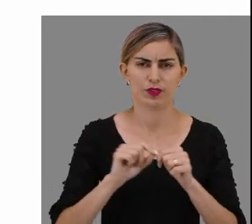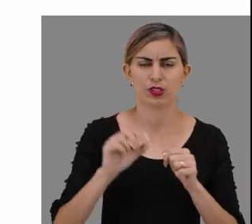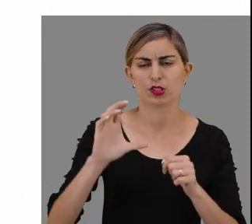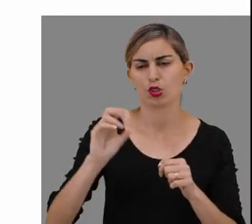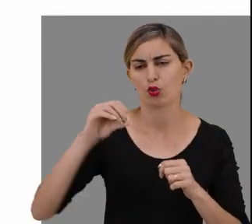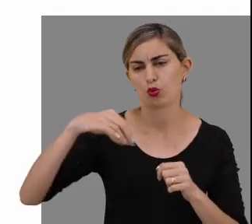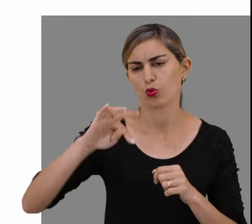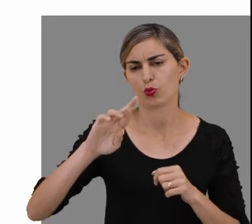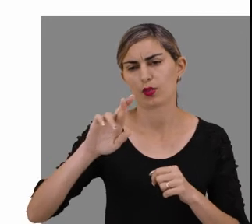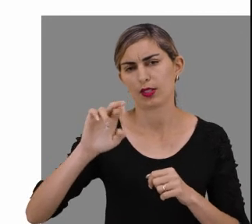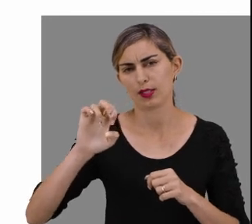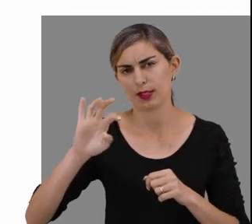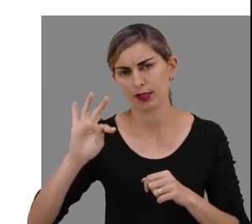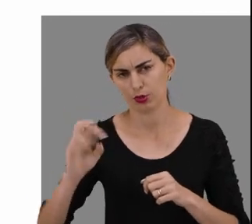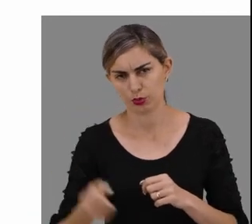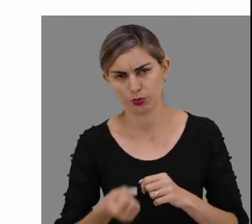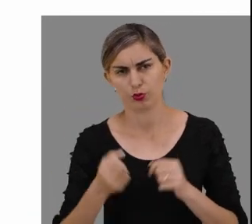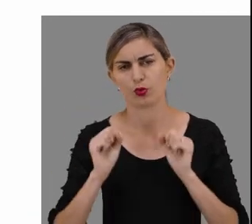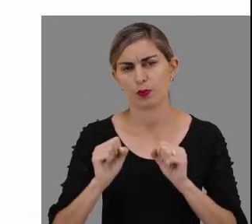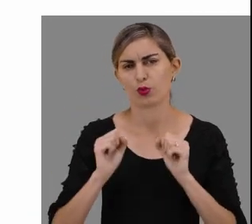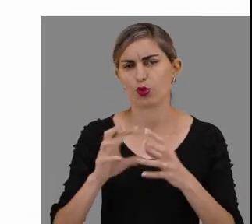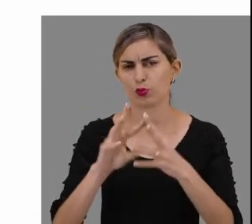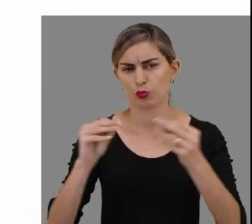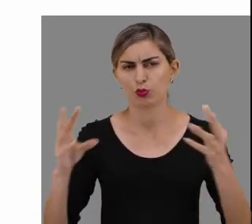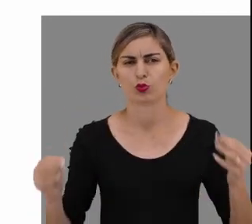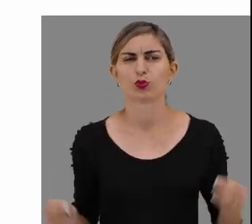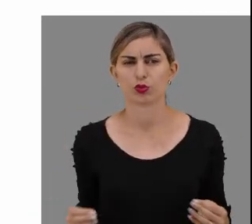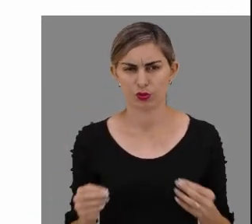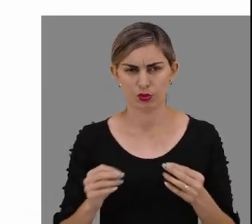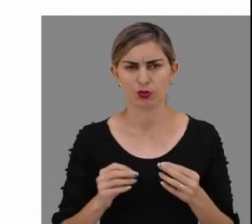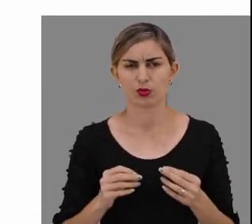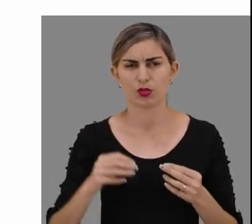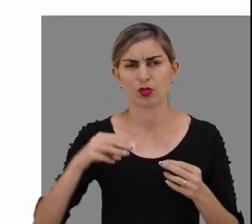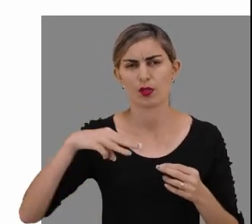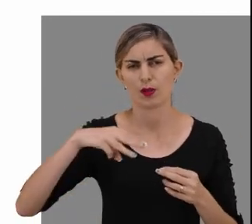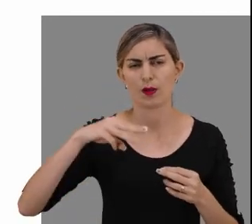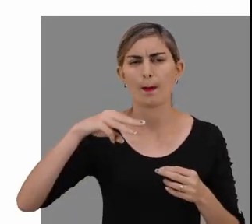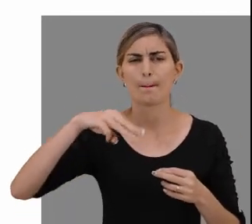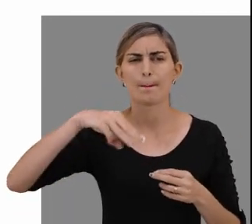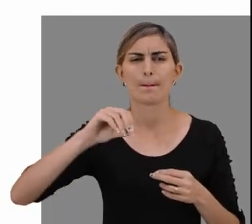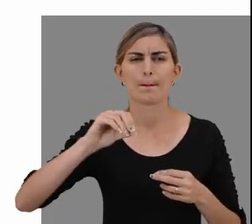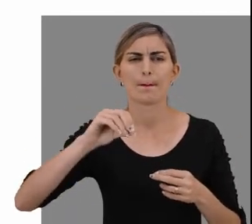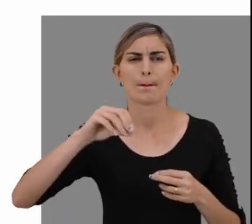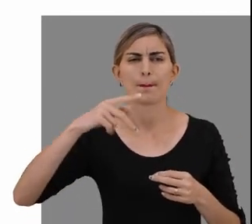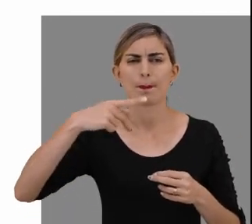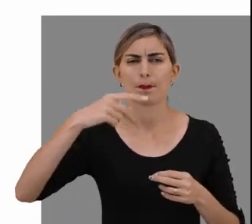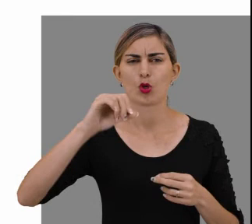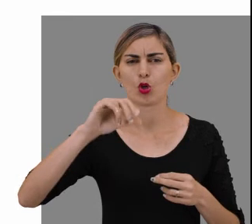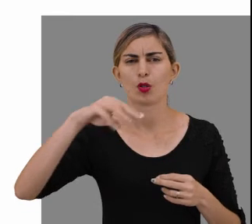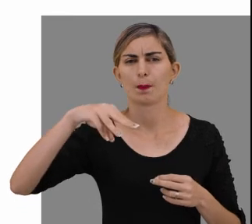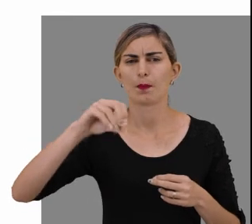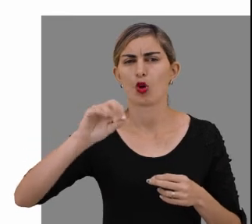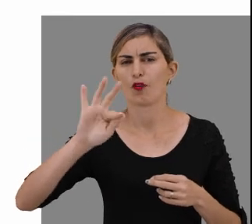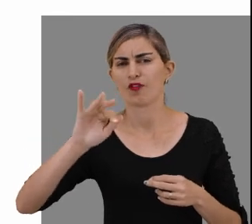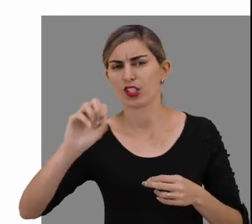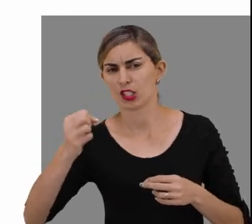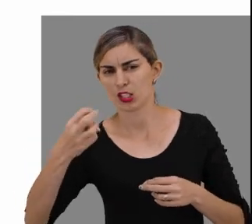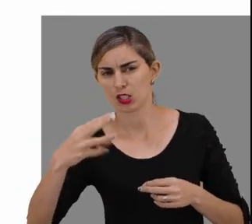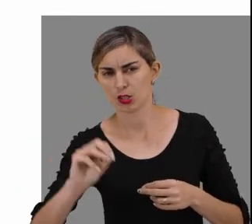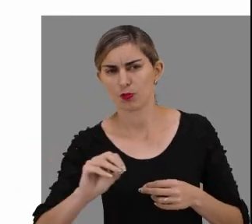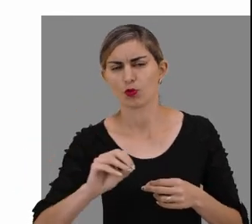ser concretos ainda. Poly significa muitos. Morfismo está relacionado às